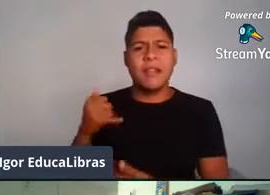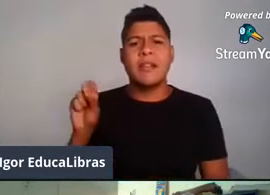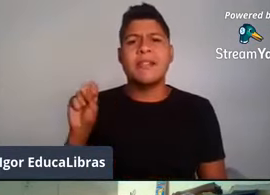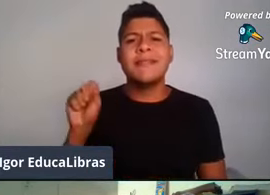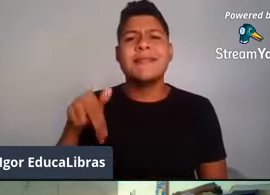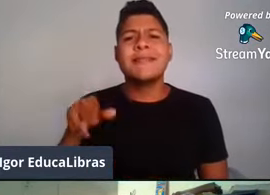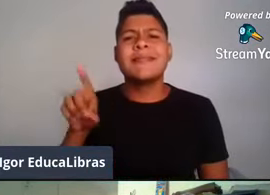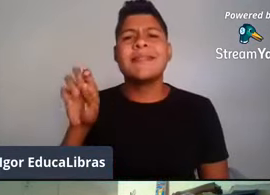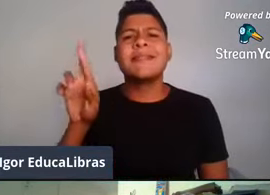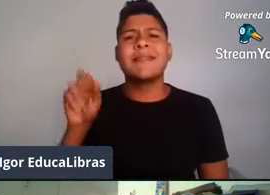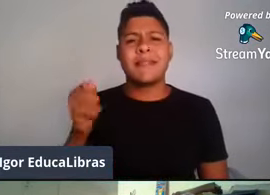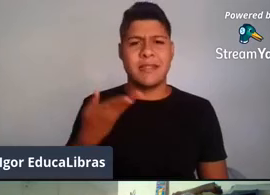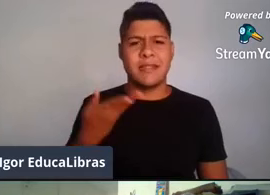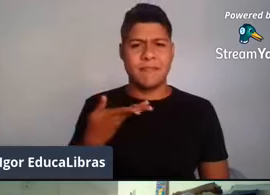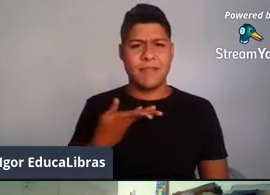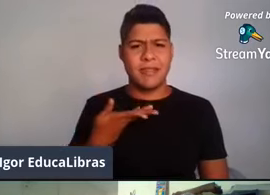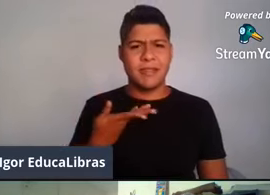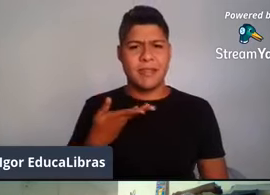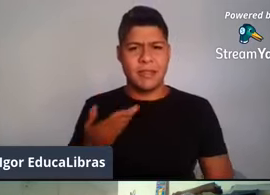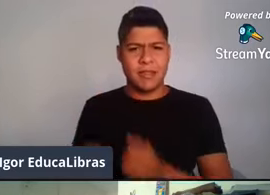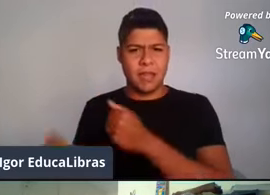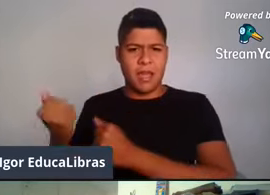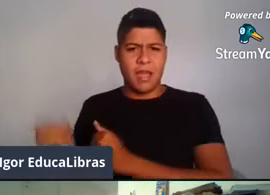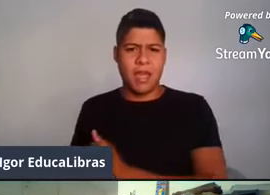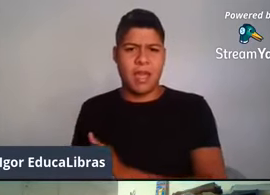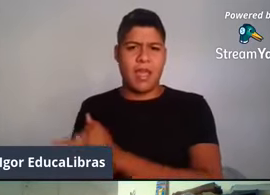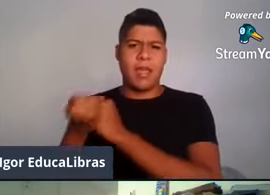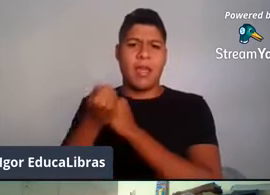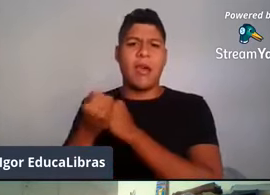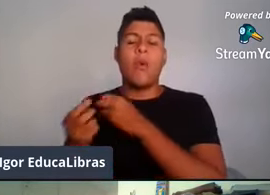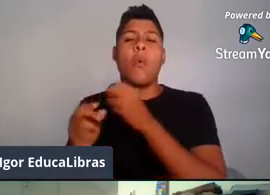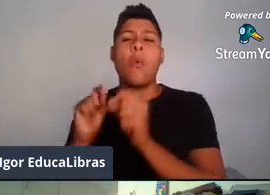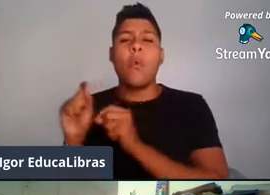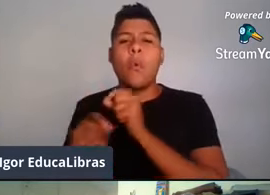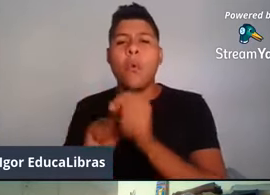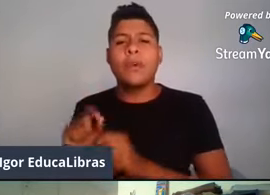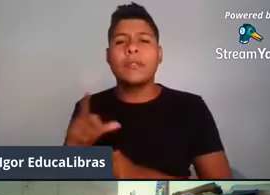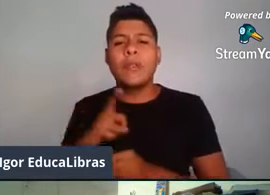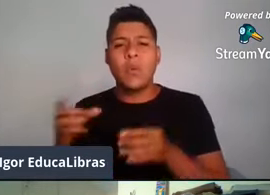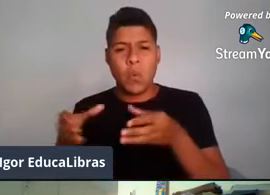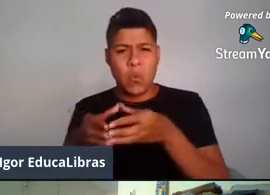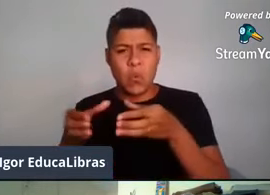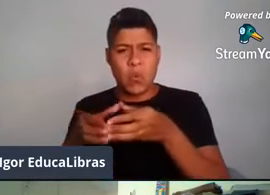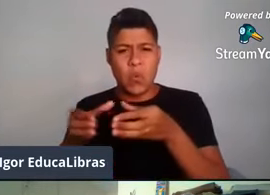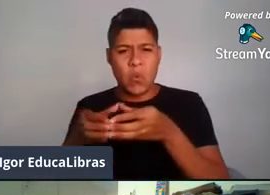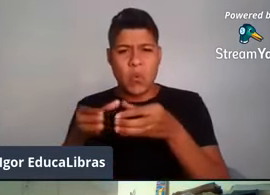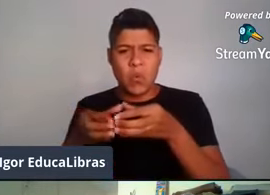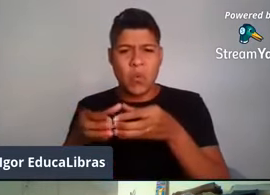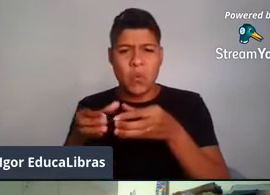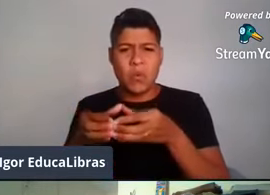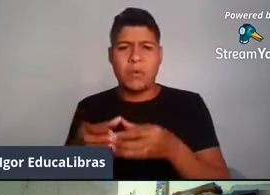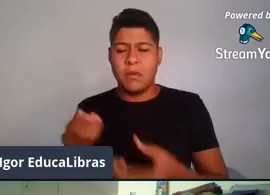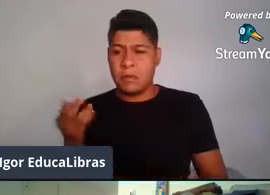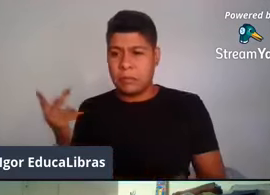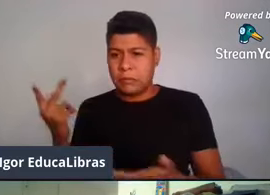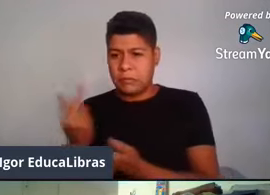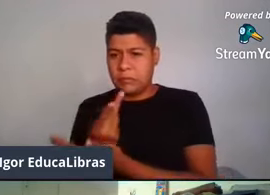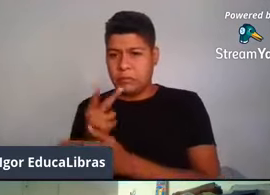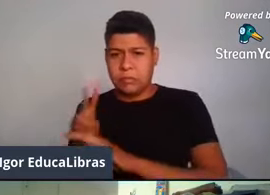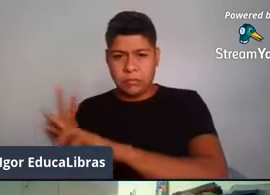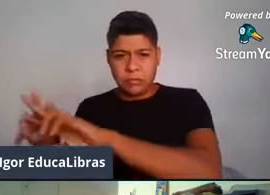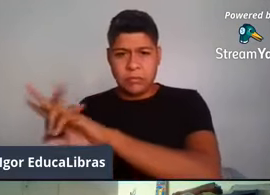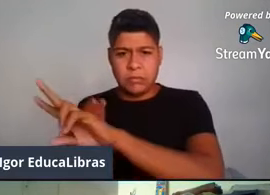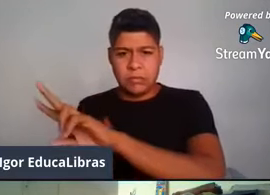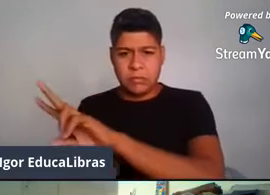nossa colega lá, que está no centro de apoio, de uma condenação em primeira instância de